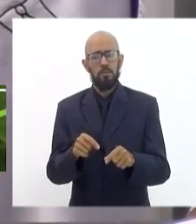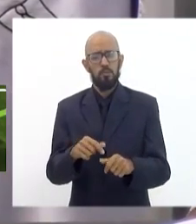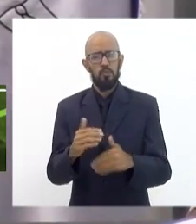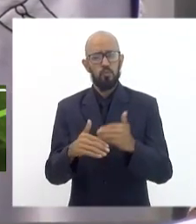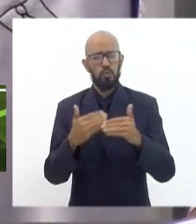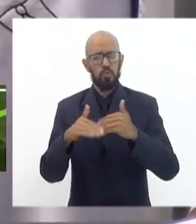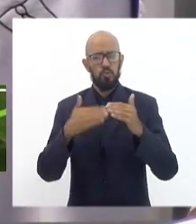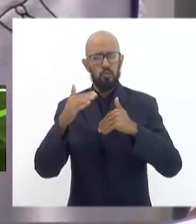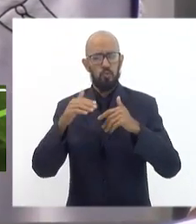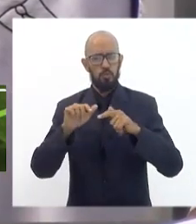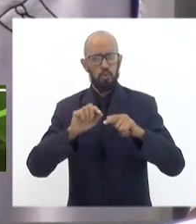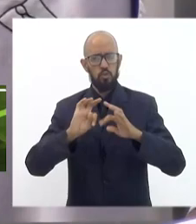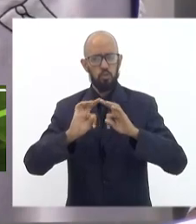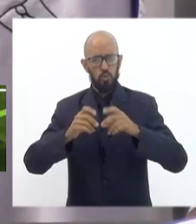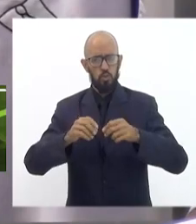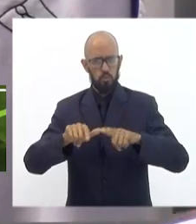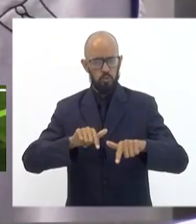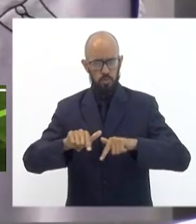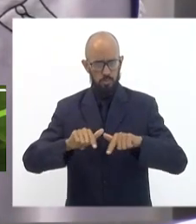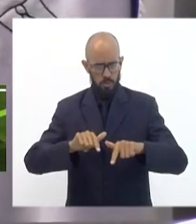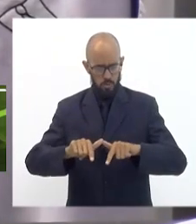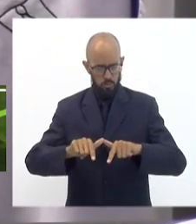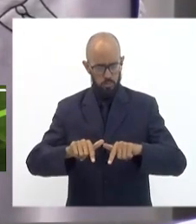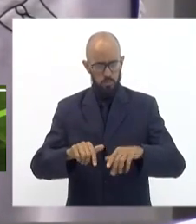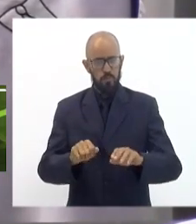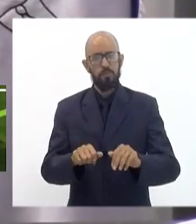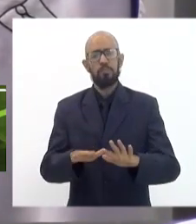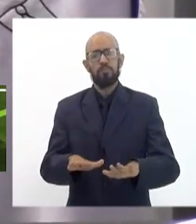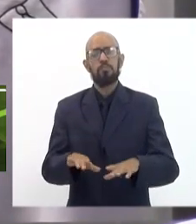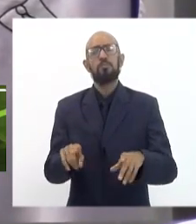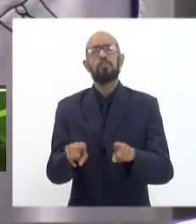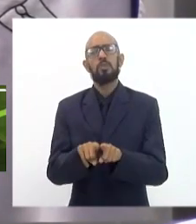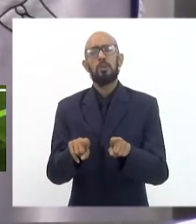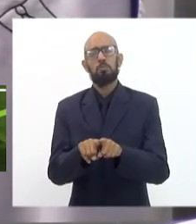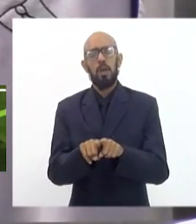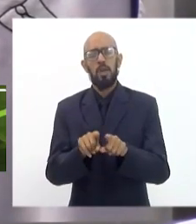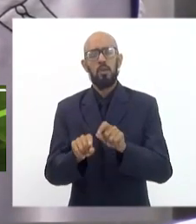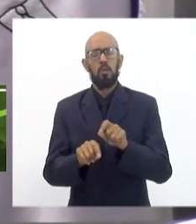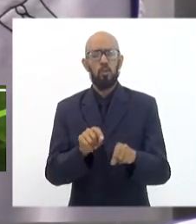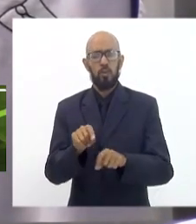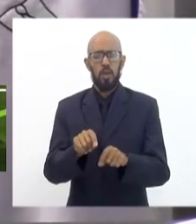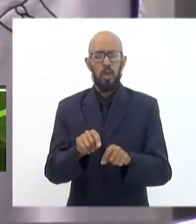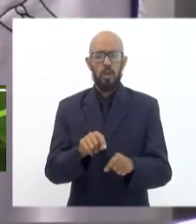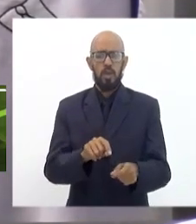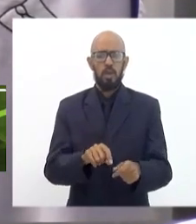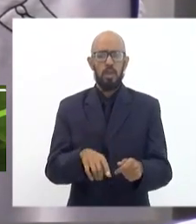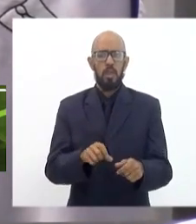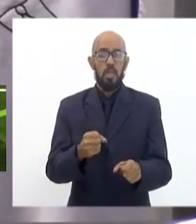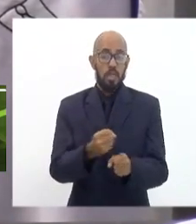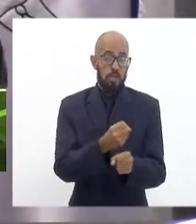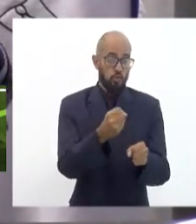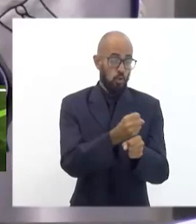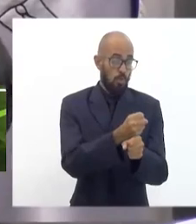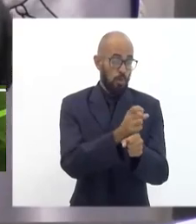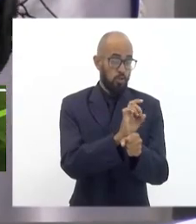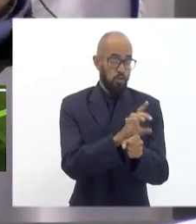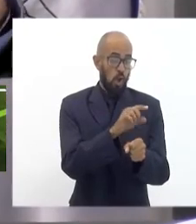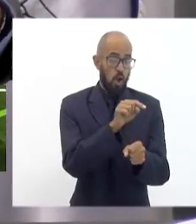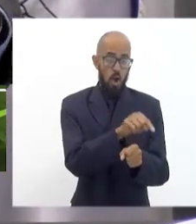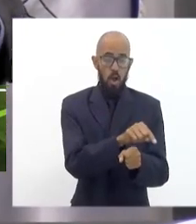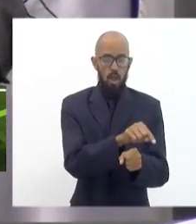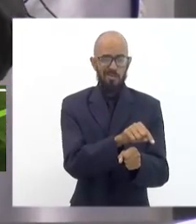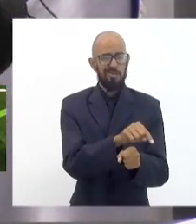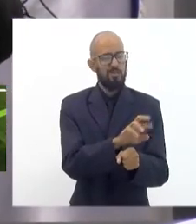desenvolvimentos dos trabalhos e não somente e na área específica de obras o